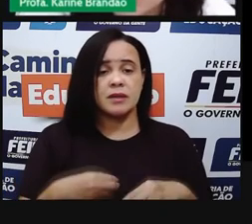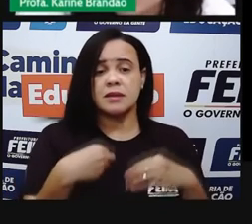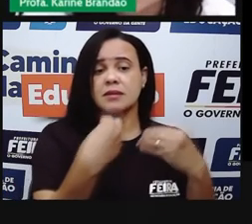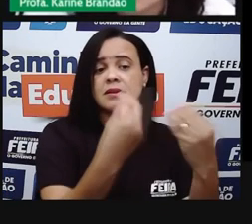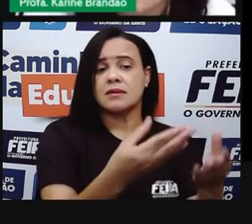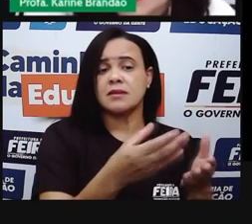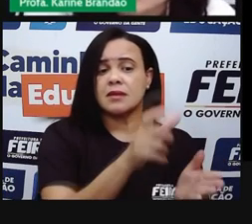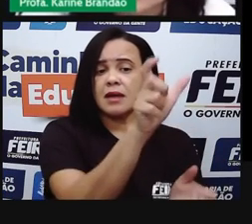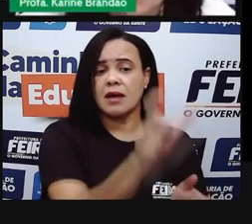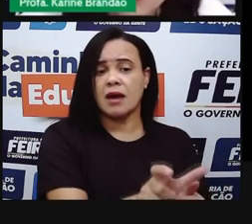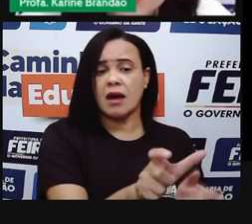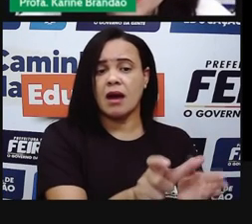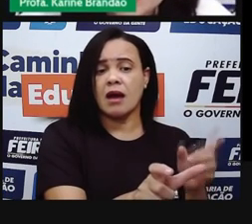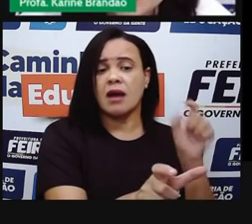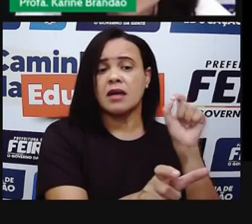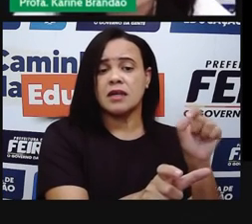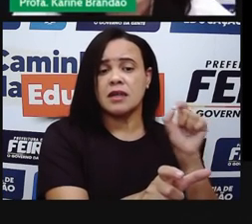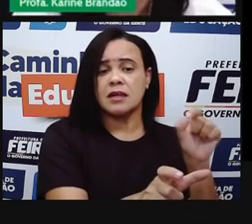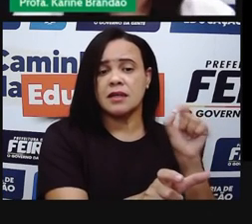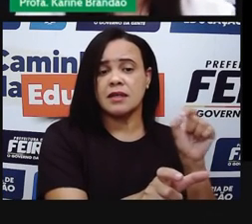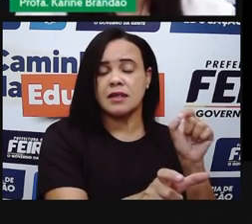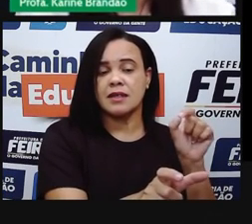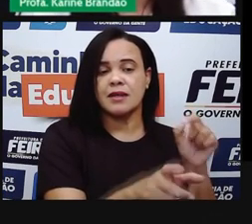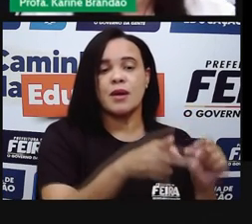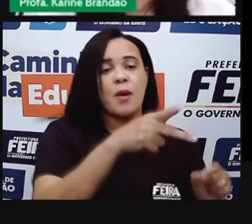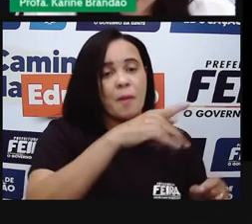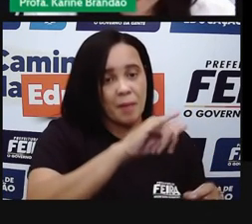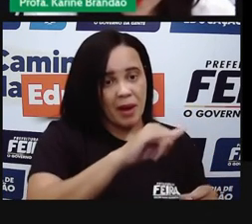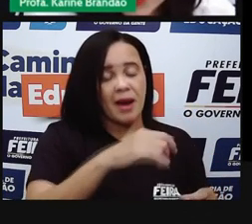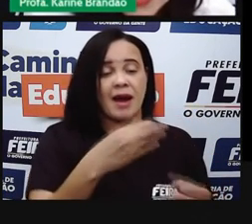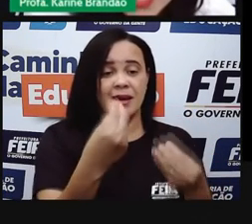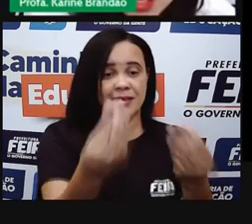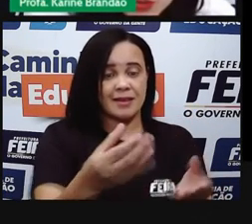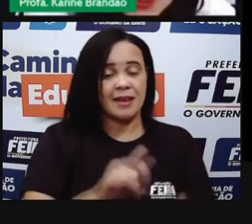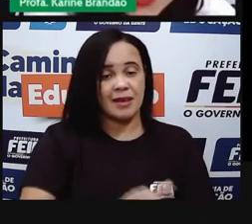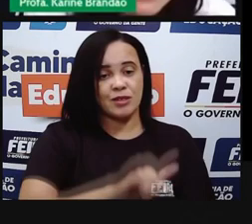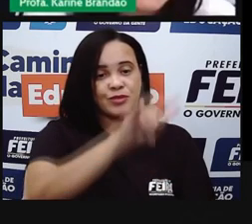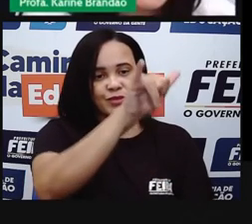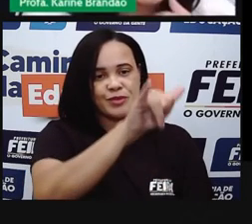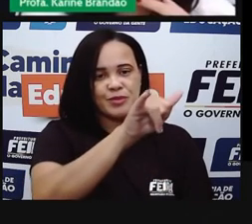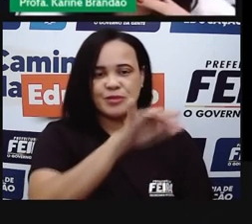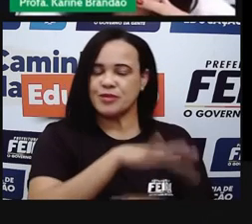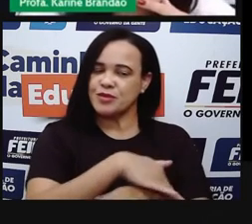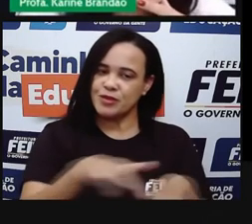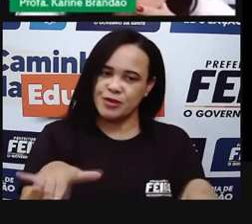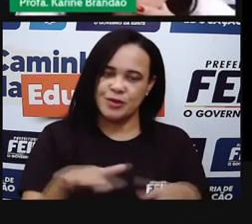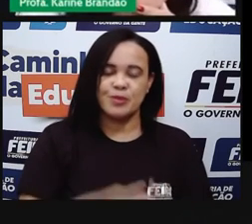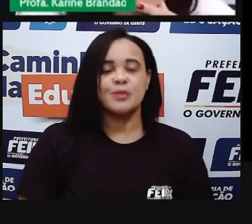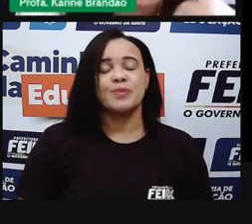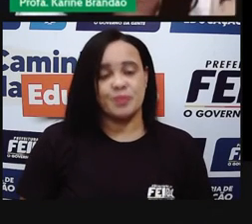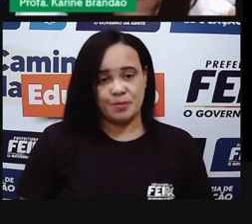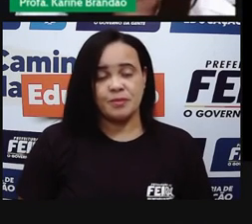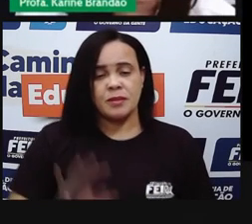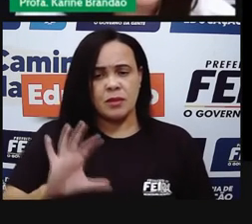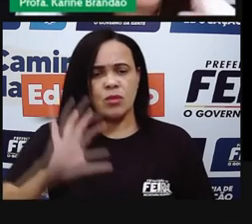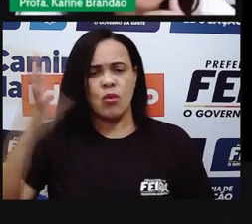quê do pai, do Homer? O Y. Por isso que aí, então, o que, que